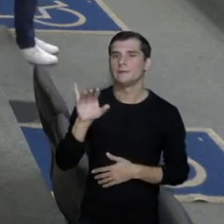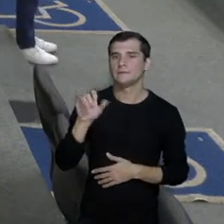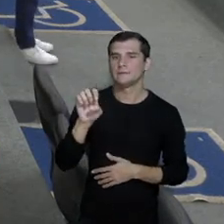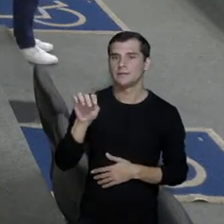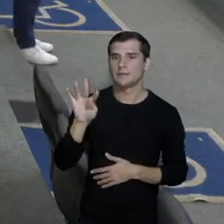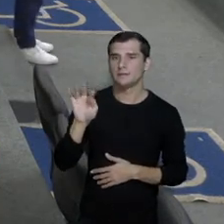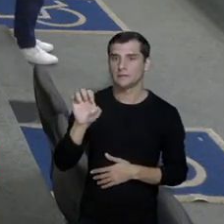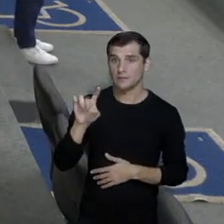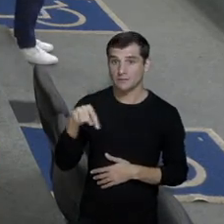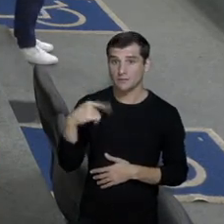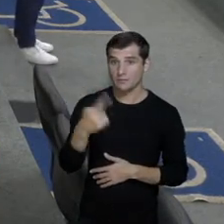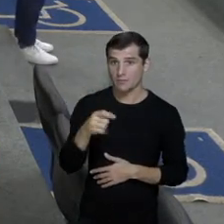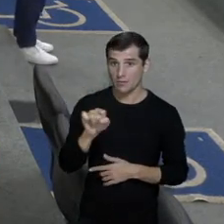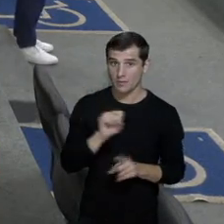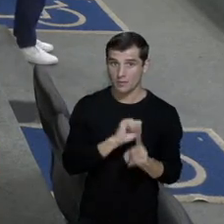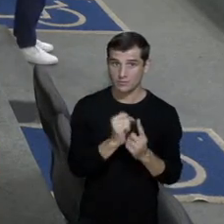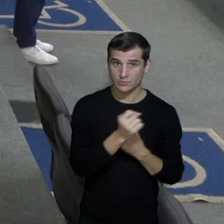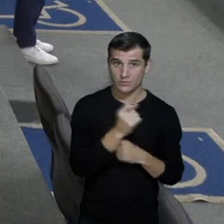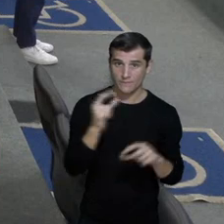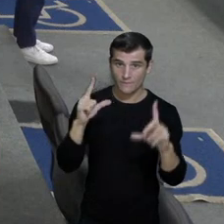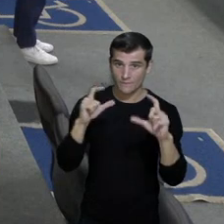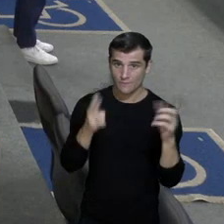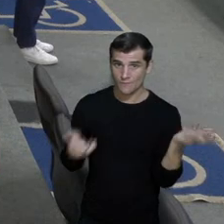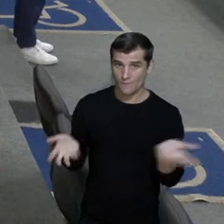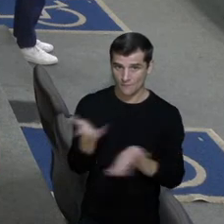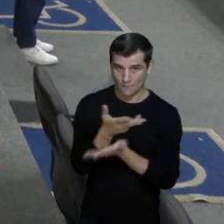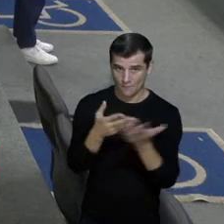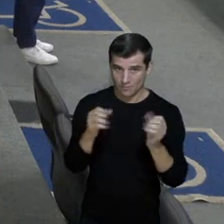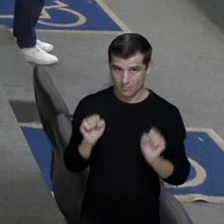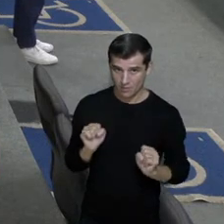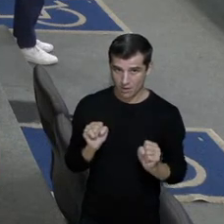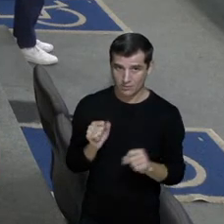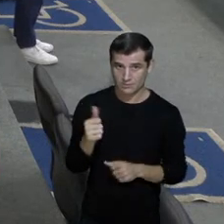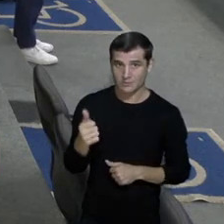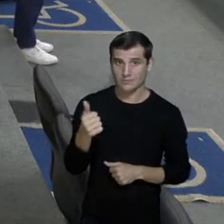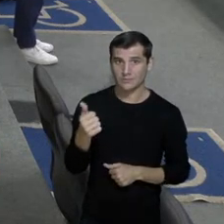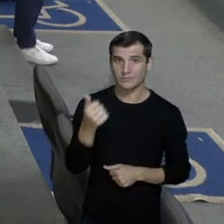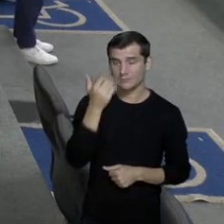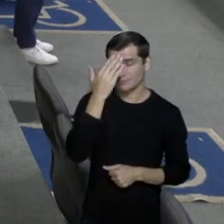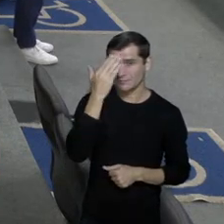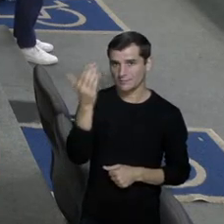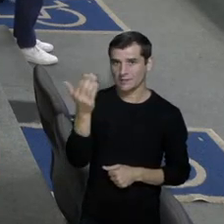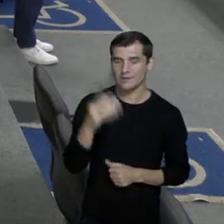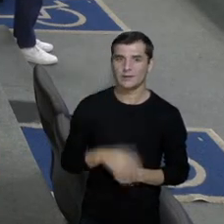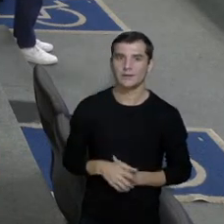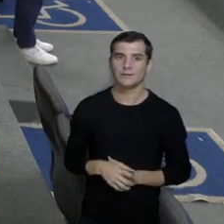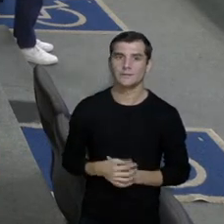depois pode socializar as fotos pra gente tá bom obrigado